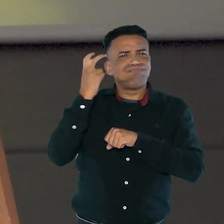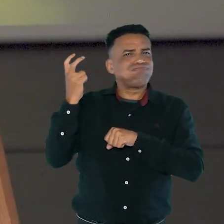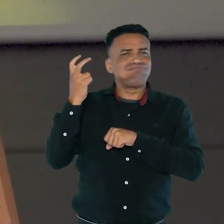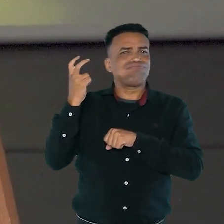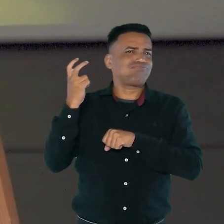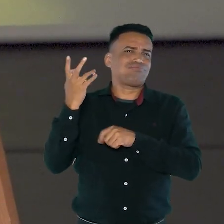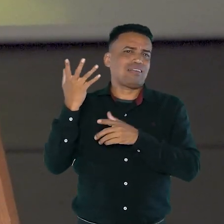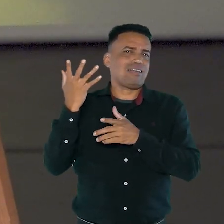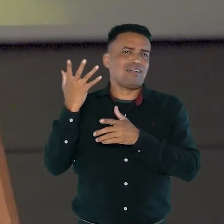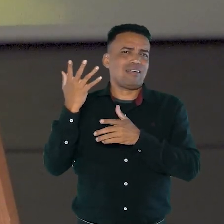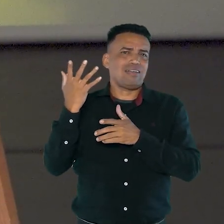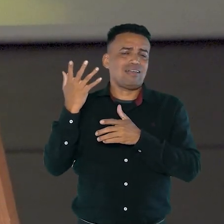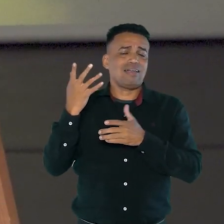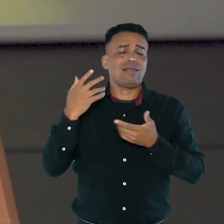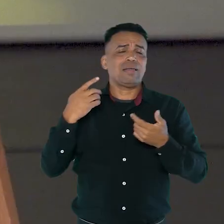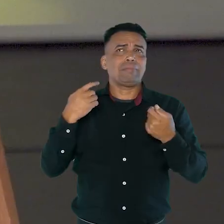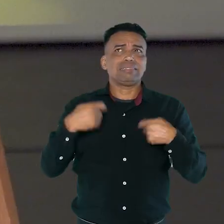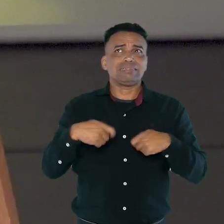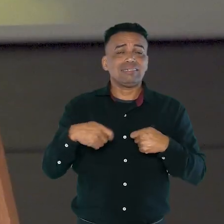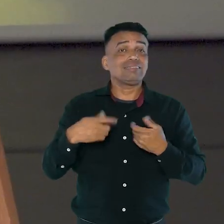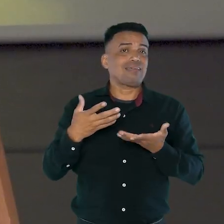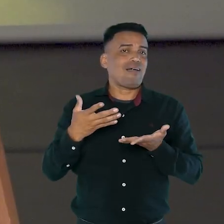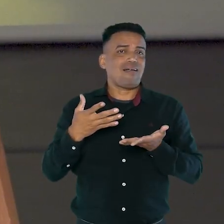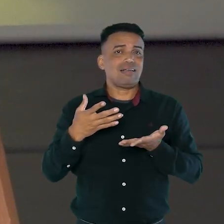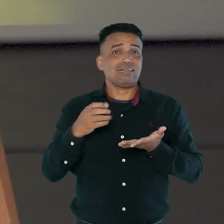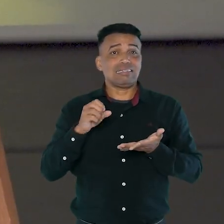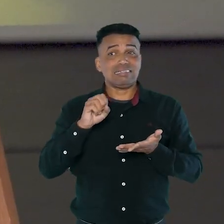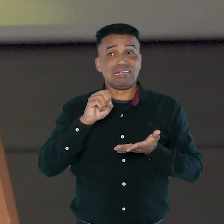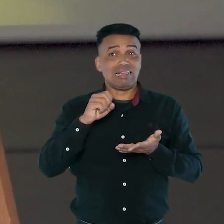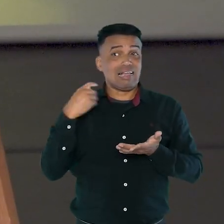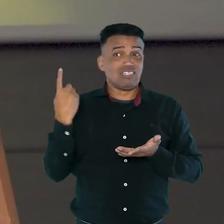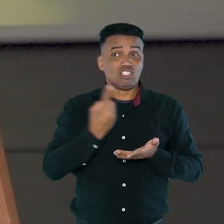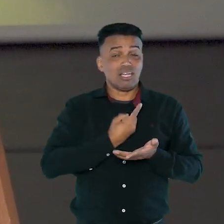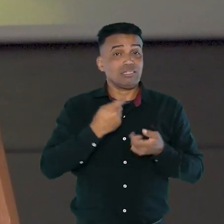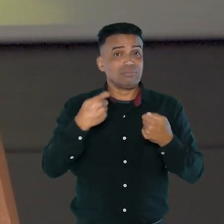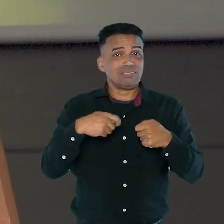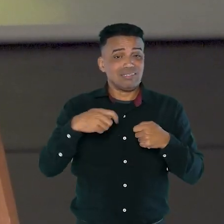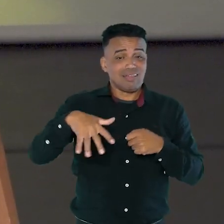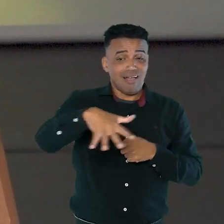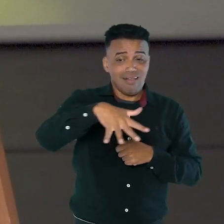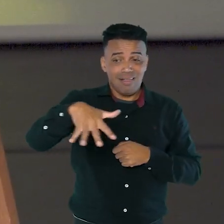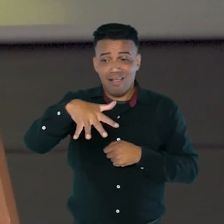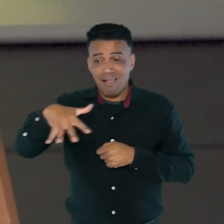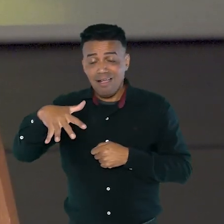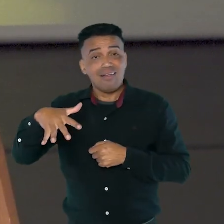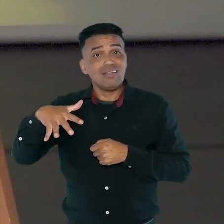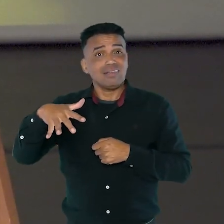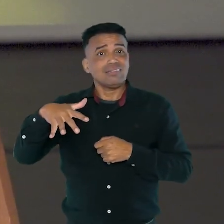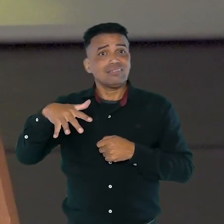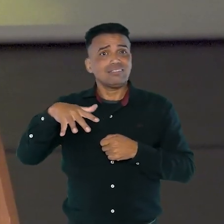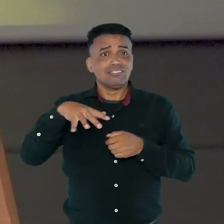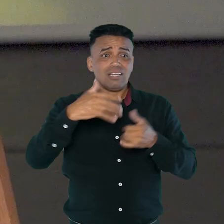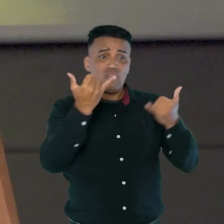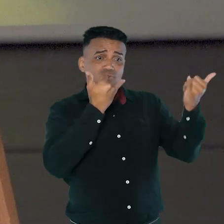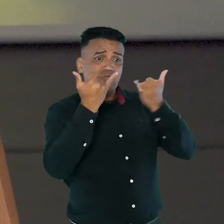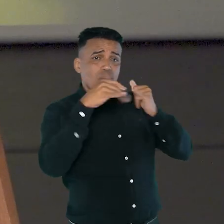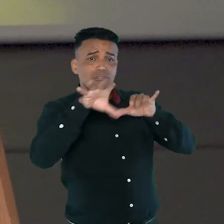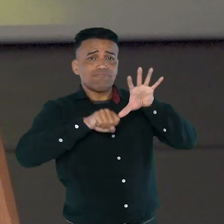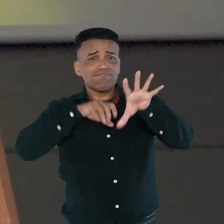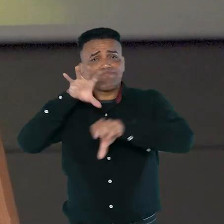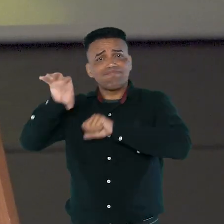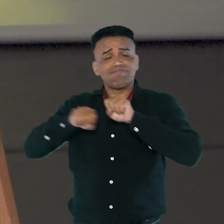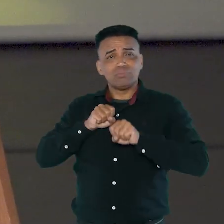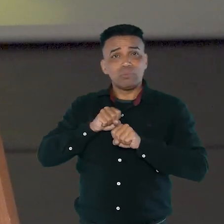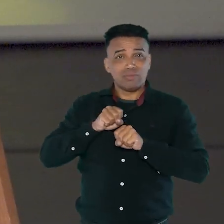nos recursos, que a gente se instrumentalize em todas as áreas. Então,